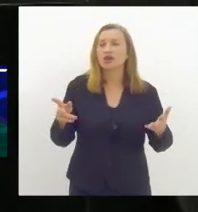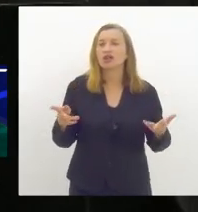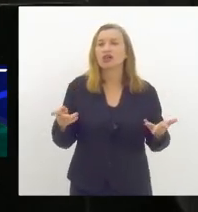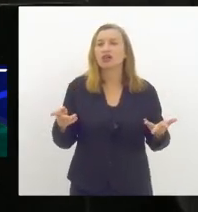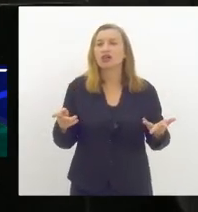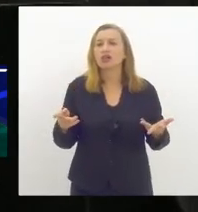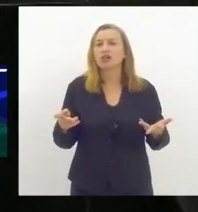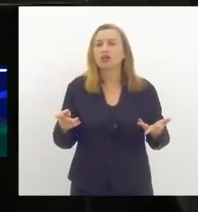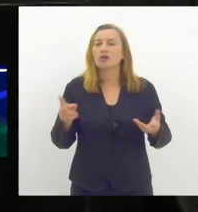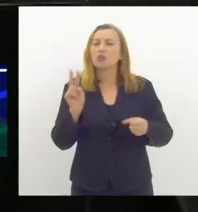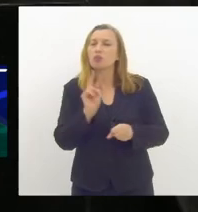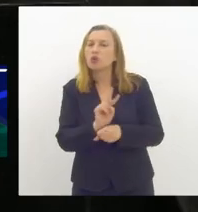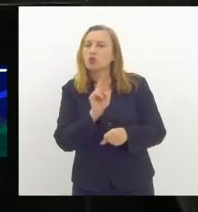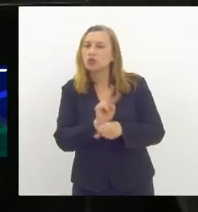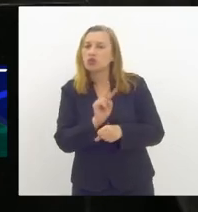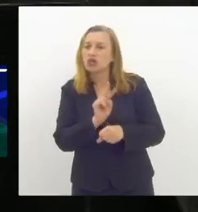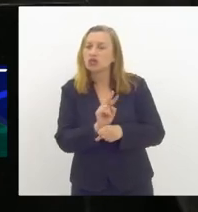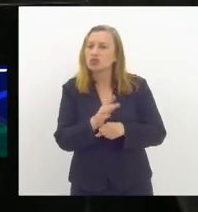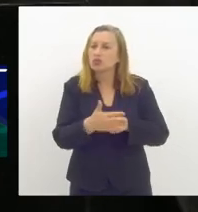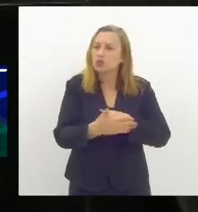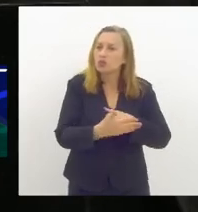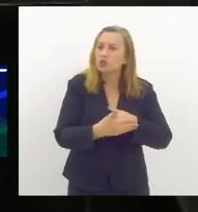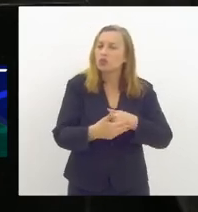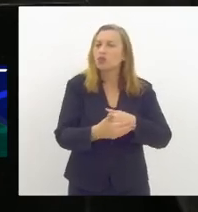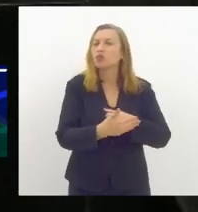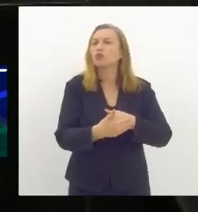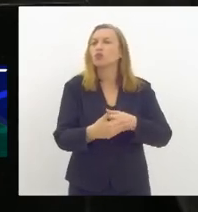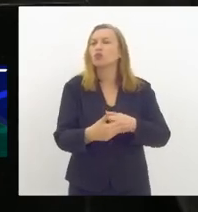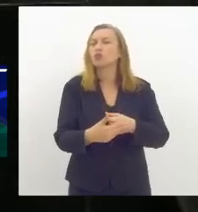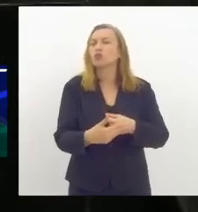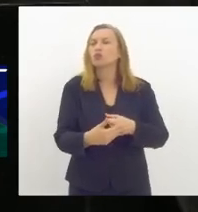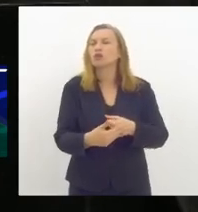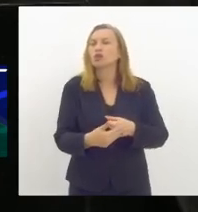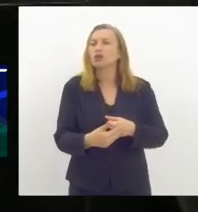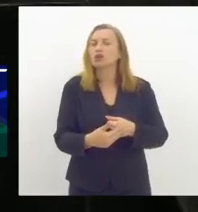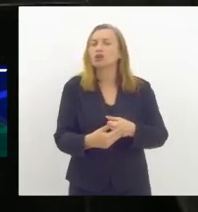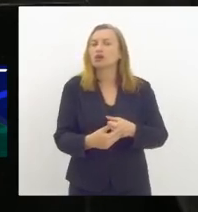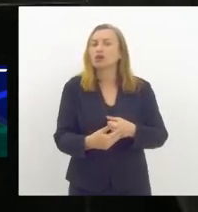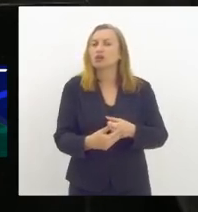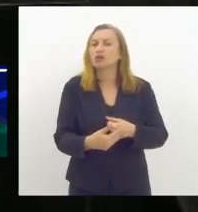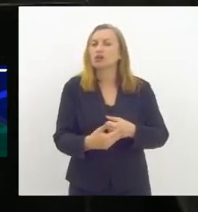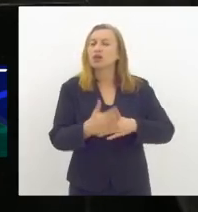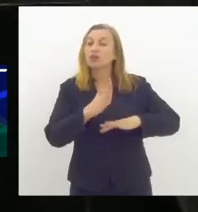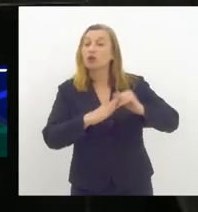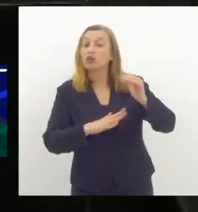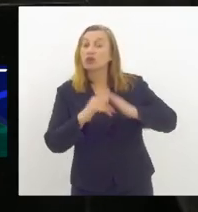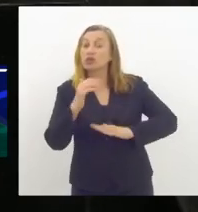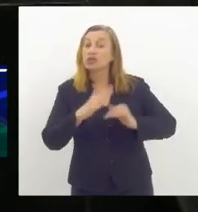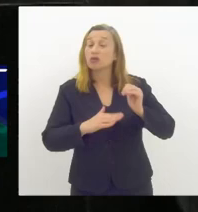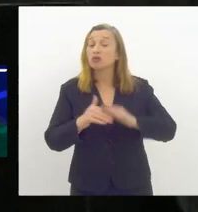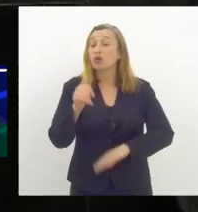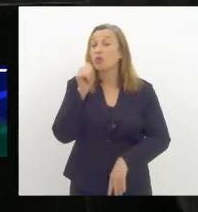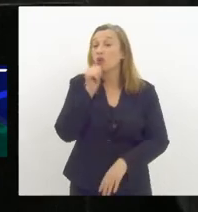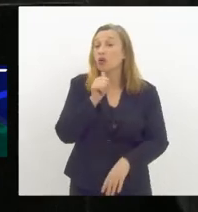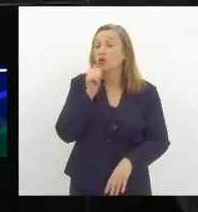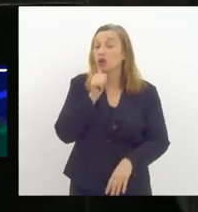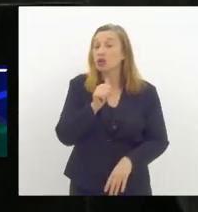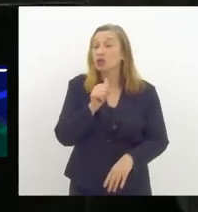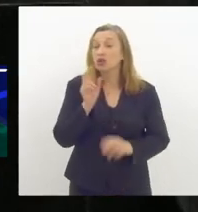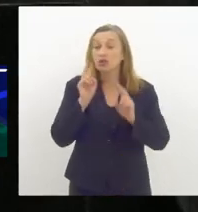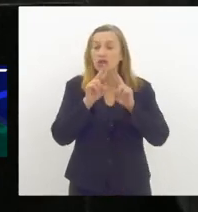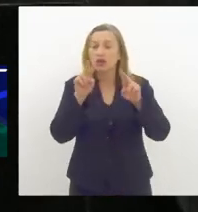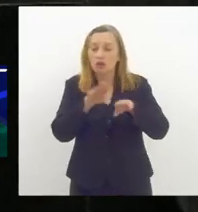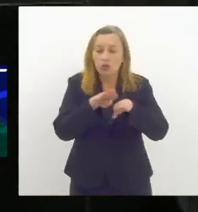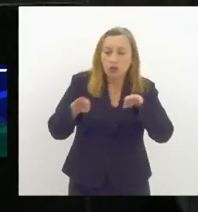a respeito da proteção o acolhimento EA carreira da mulher sob a ótica